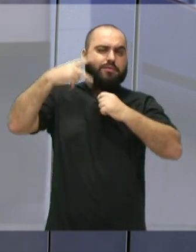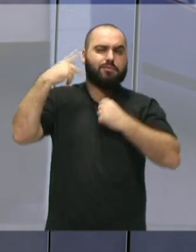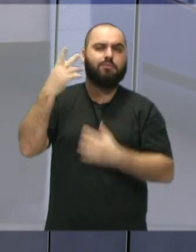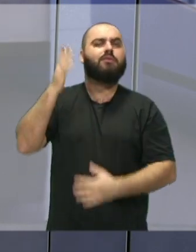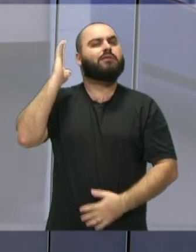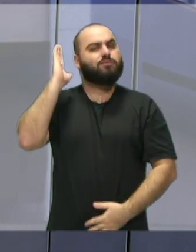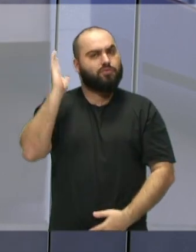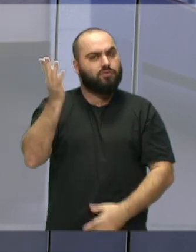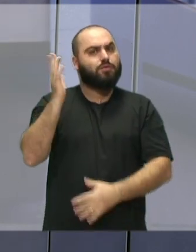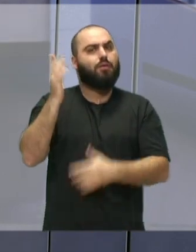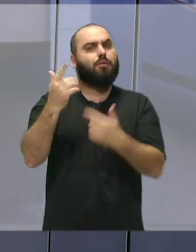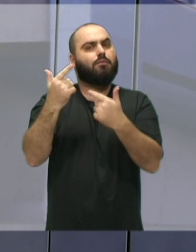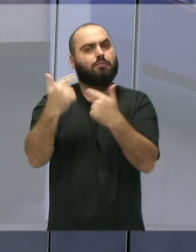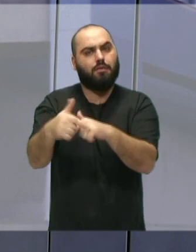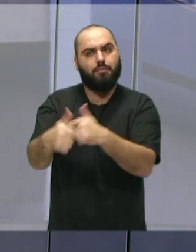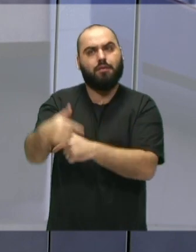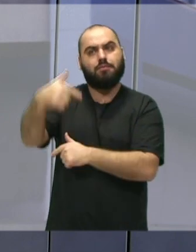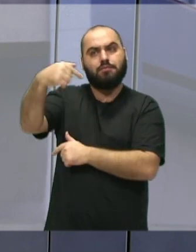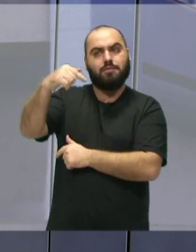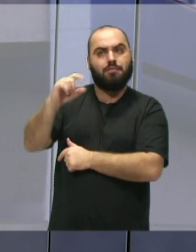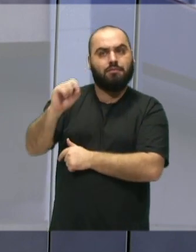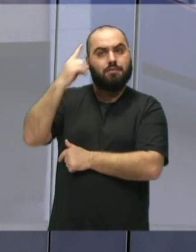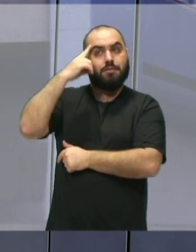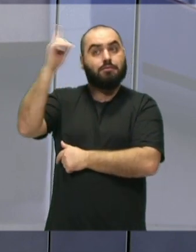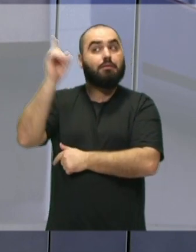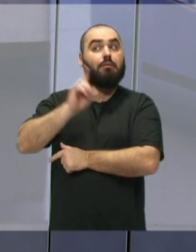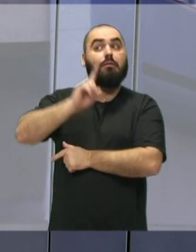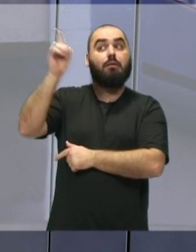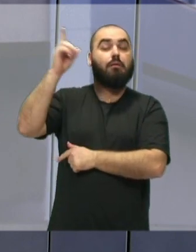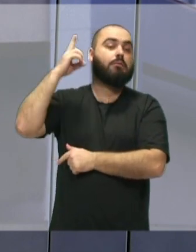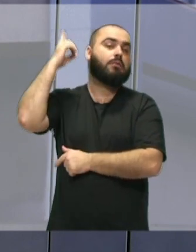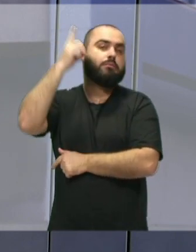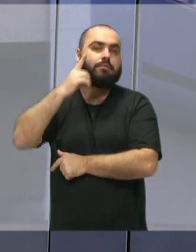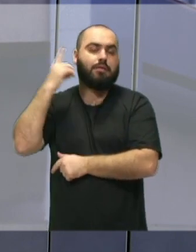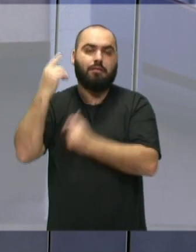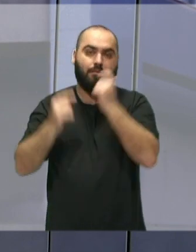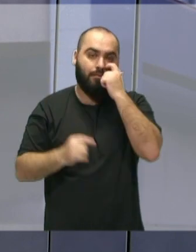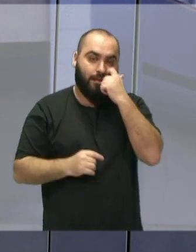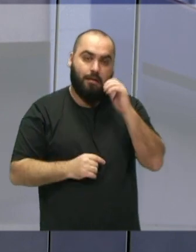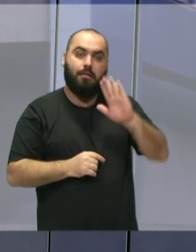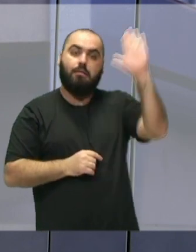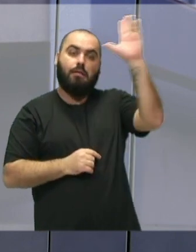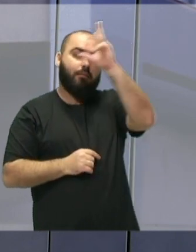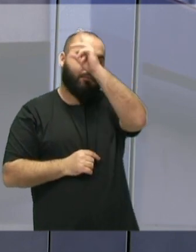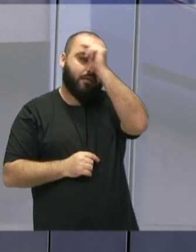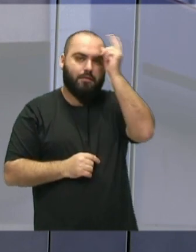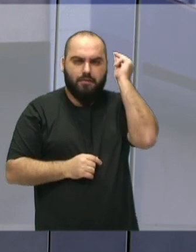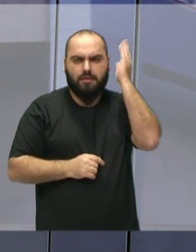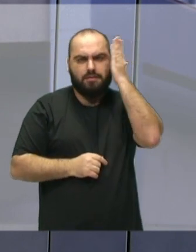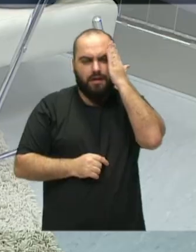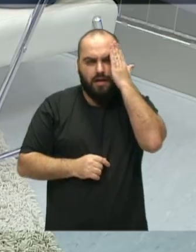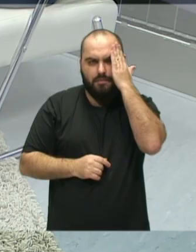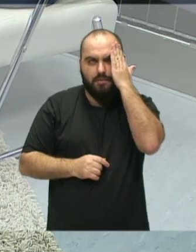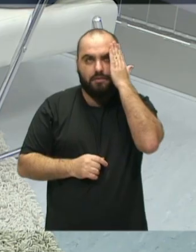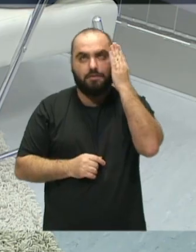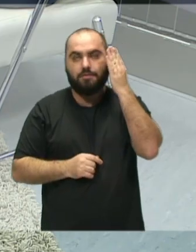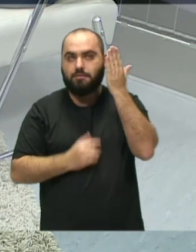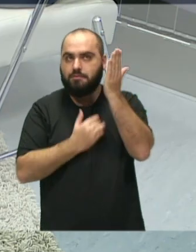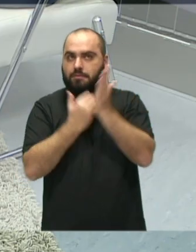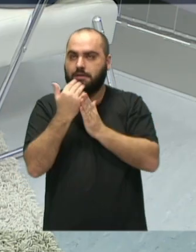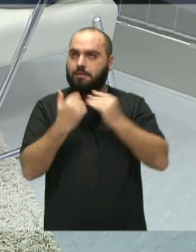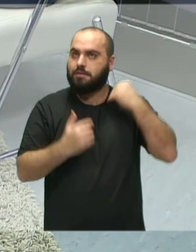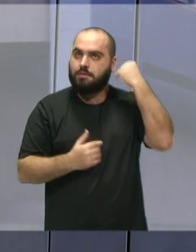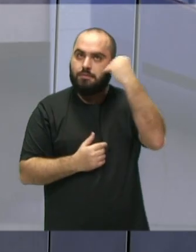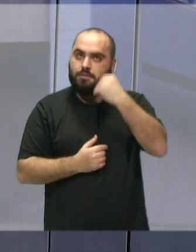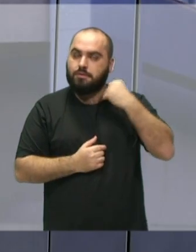assumido por 60 dias, que seja lá como deputada, candidata a prefeita, a gente vai adquirindo uma experiência maior, vai podendo